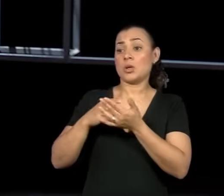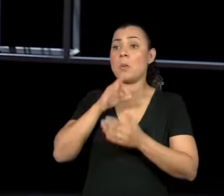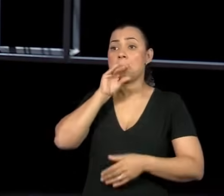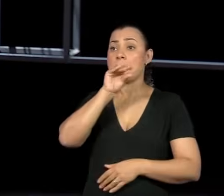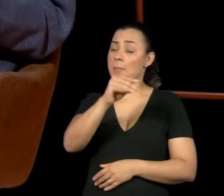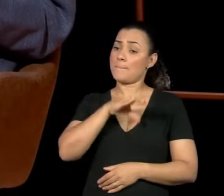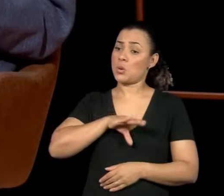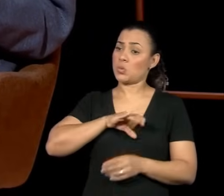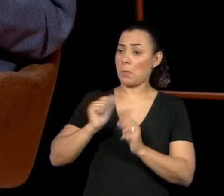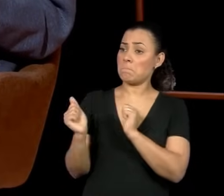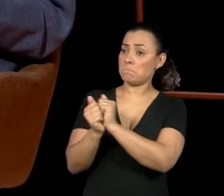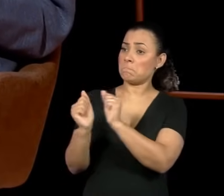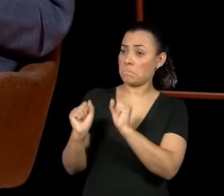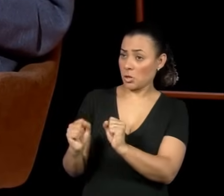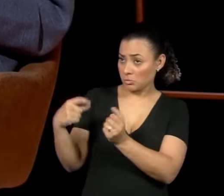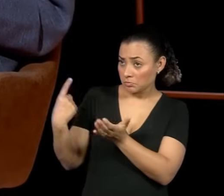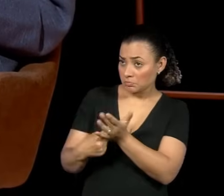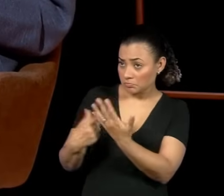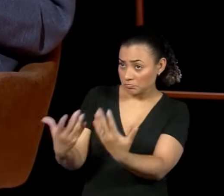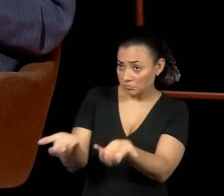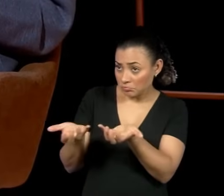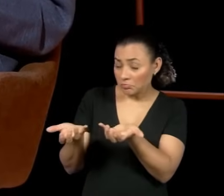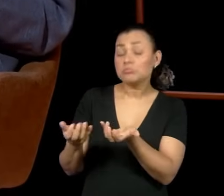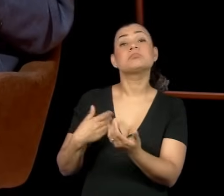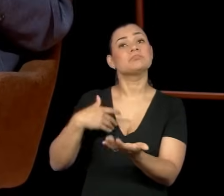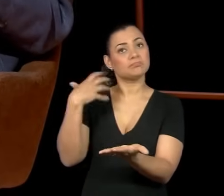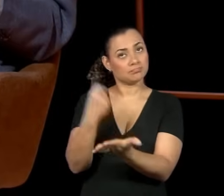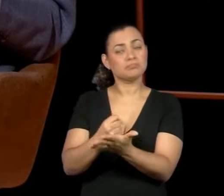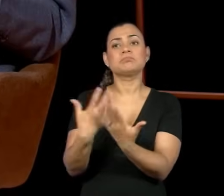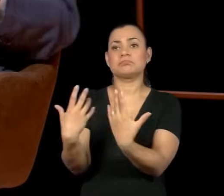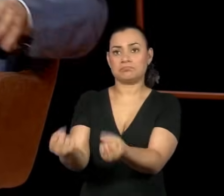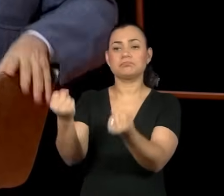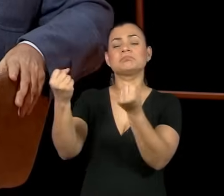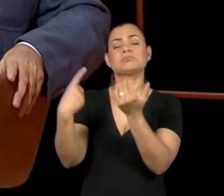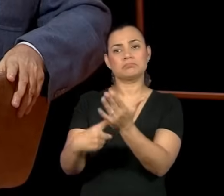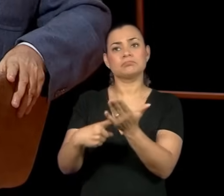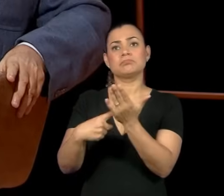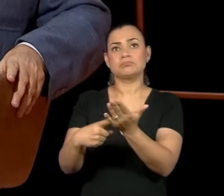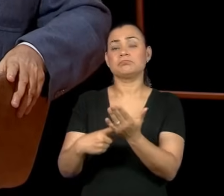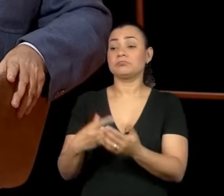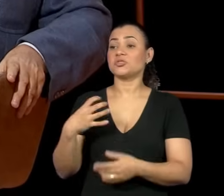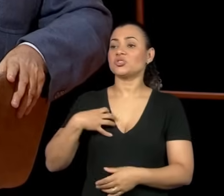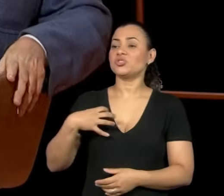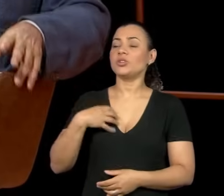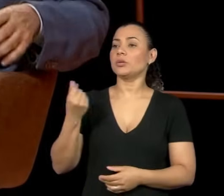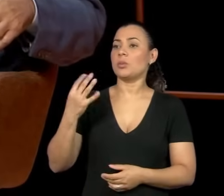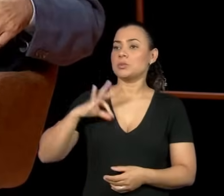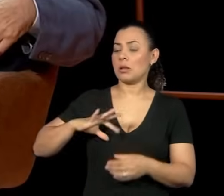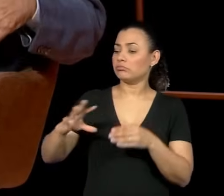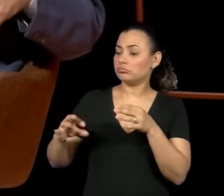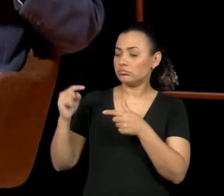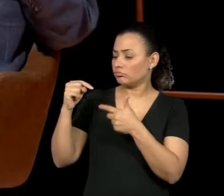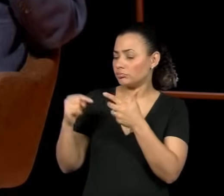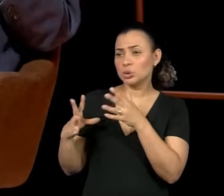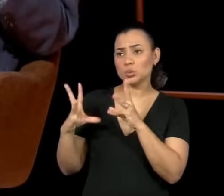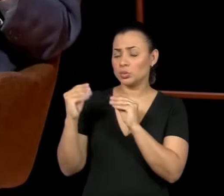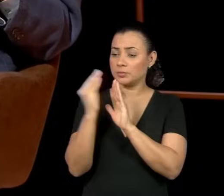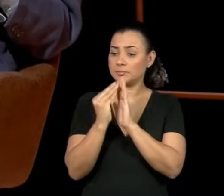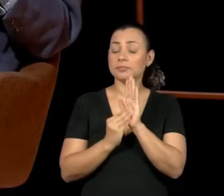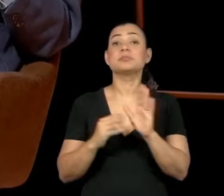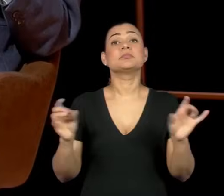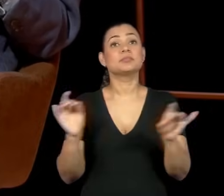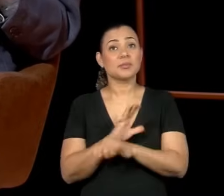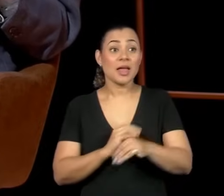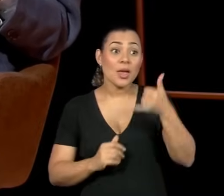vou te dar, esse é o contrato, o modelo de contrato, eu quero receber dessa forma. Eu liguei para o Valdomiro Saad e vendi,